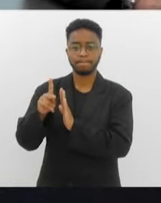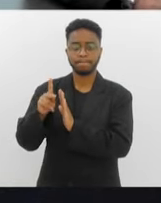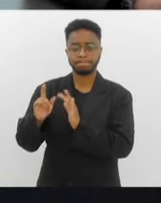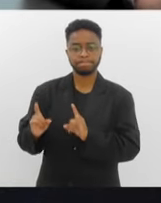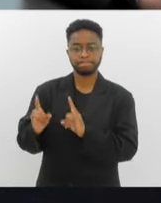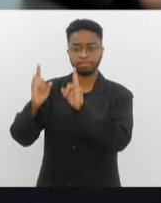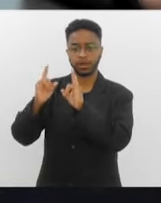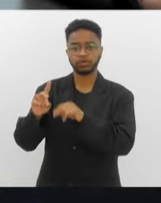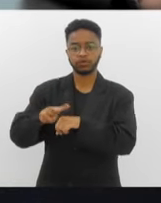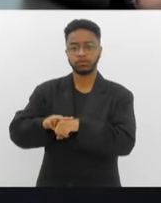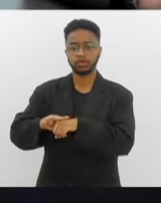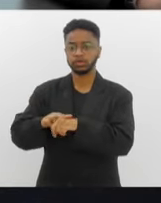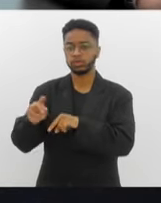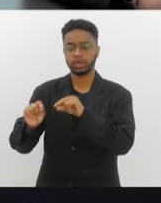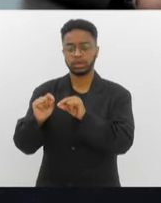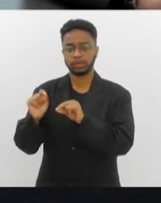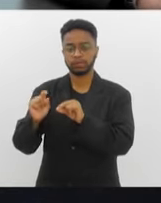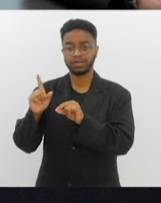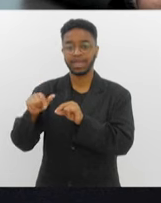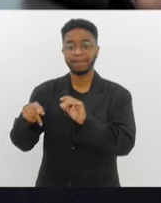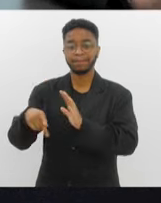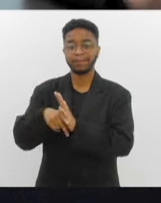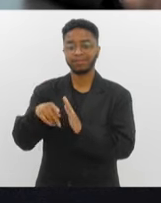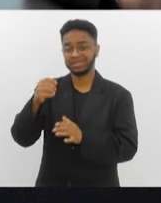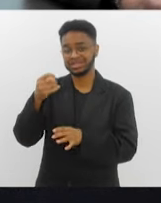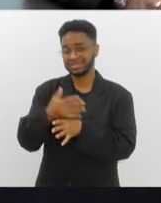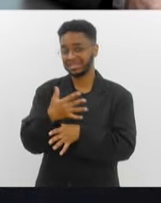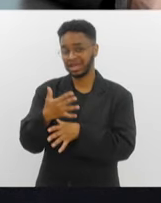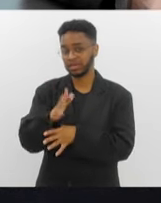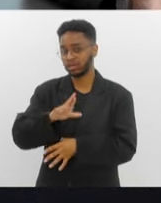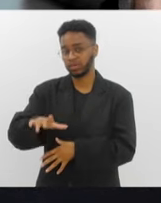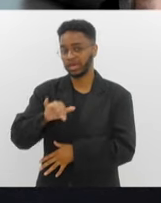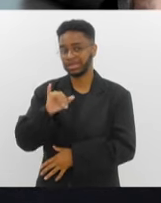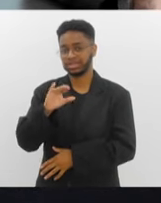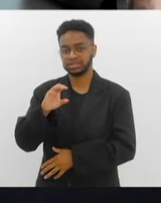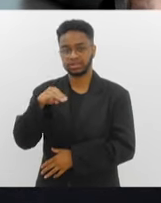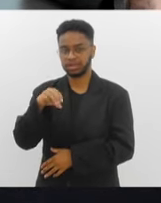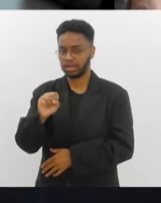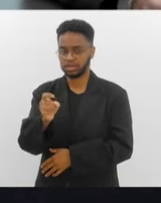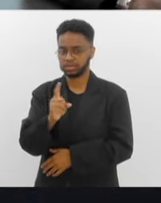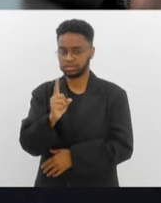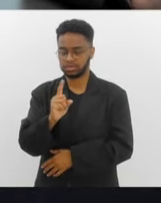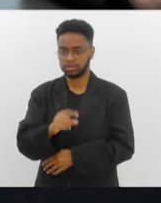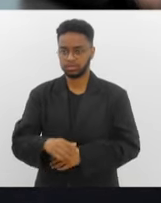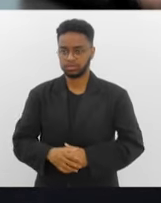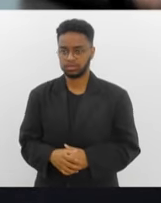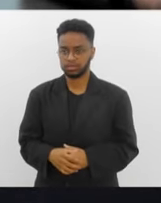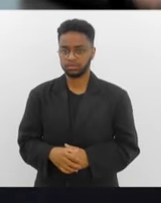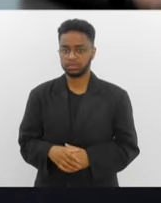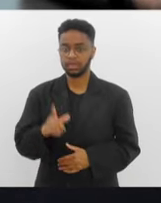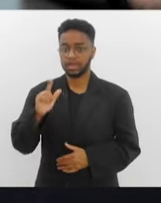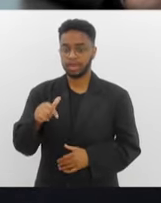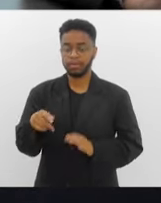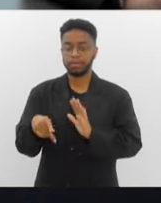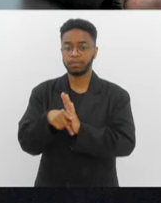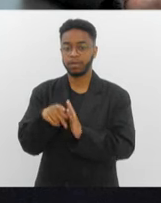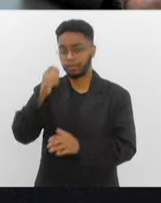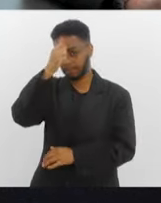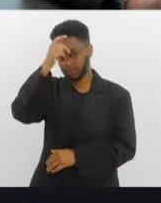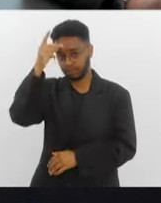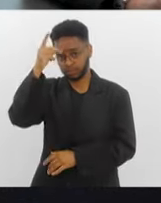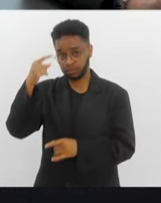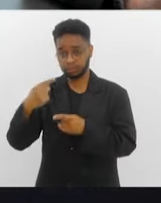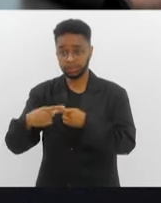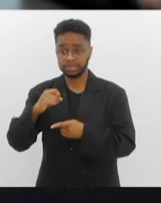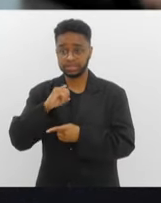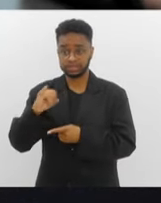e aí é benefício municipal, não é de ICMS. É benefício municipal. Quando você